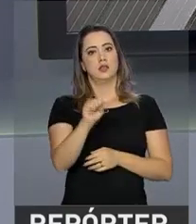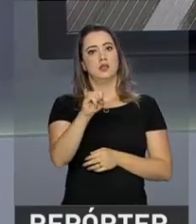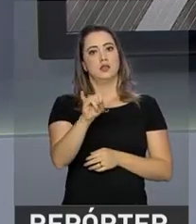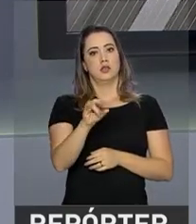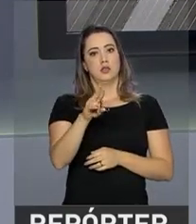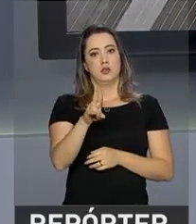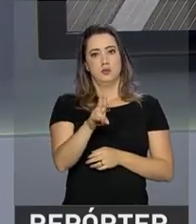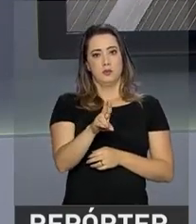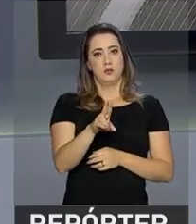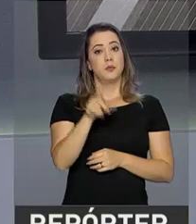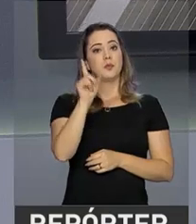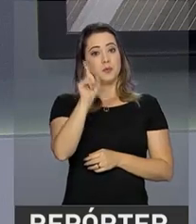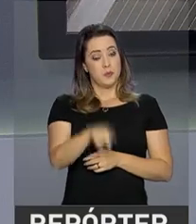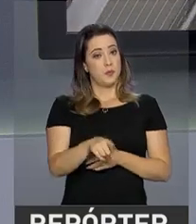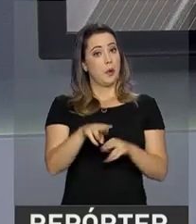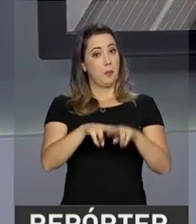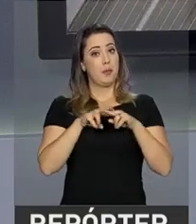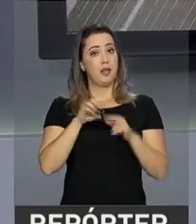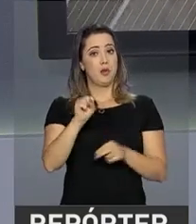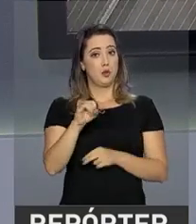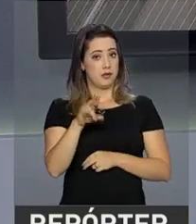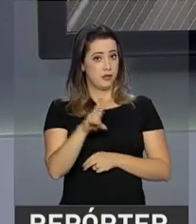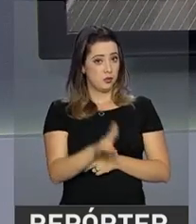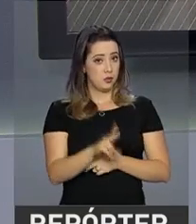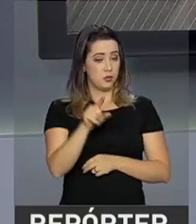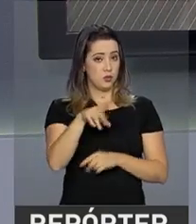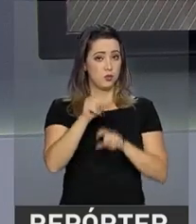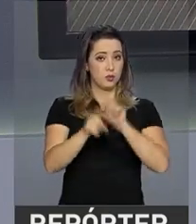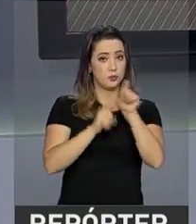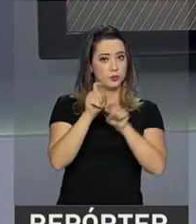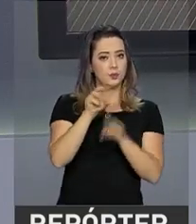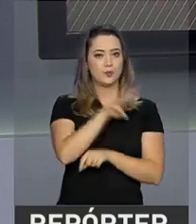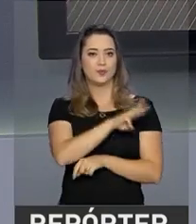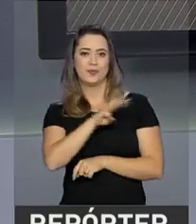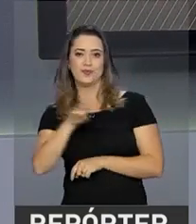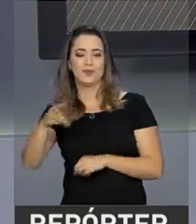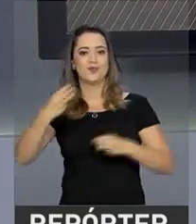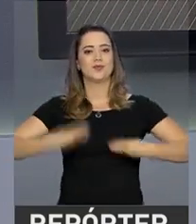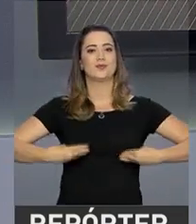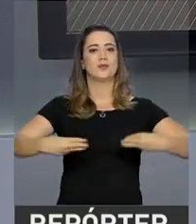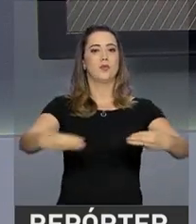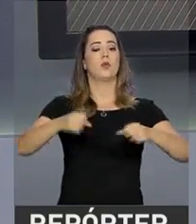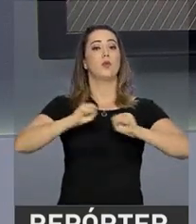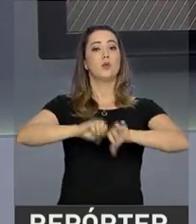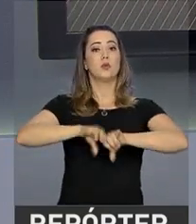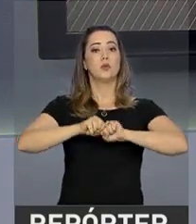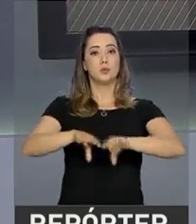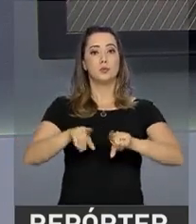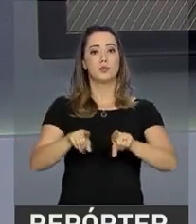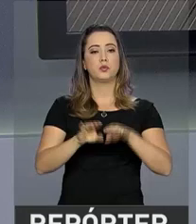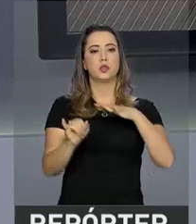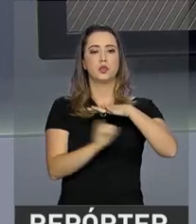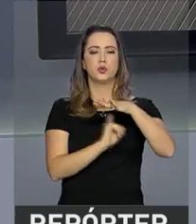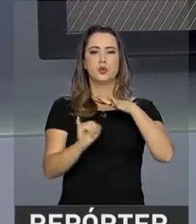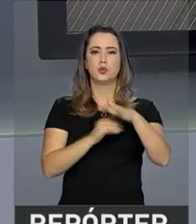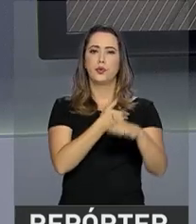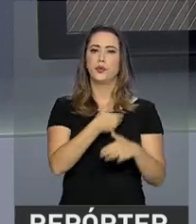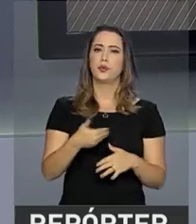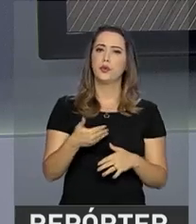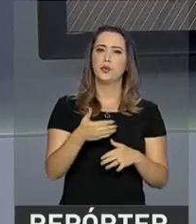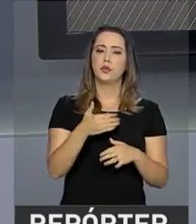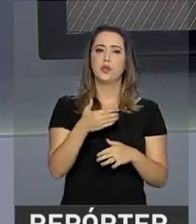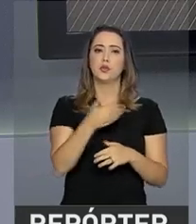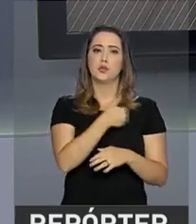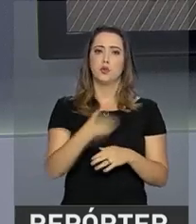unificado sisu por meio do sistema informatizado do ministério da educação instituições públicas de ensino superior oferecem